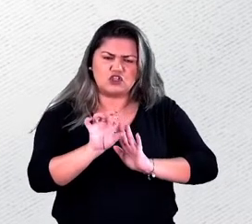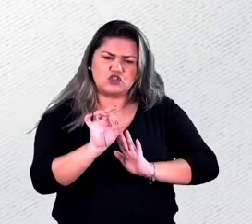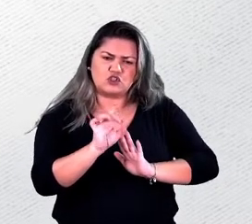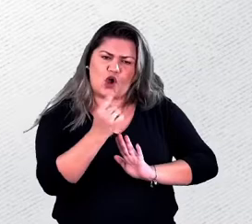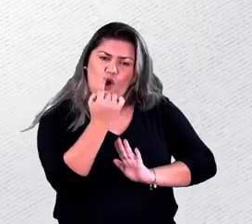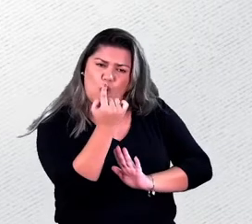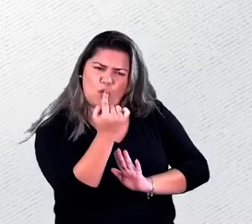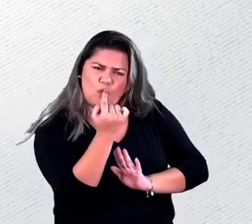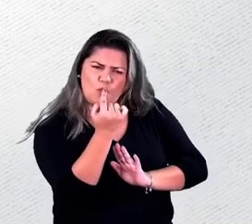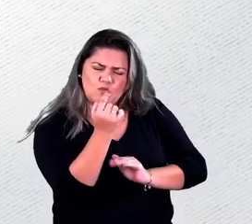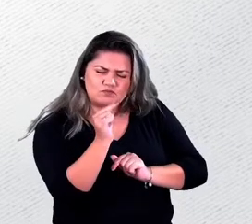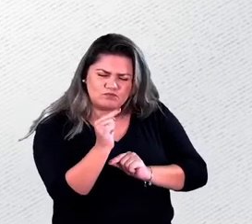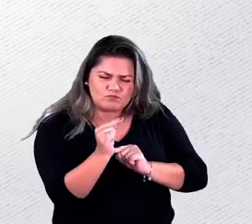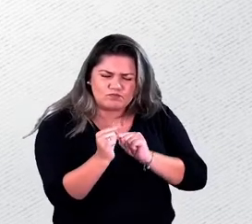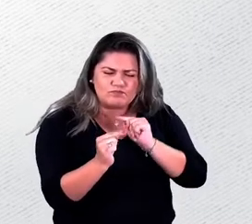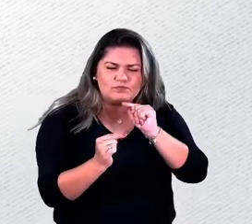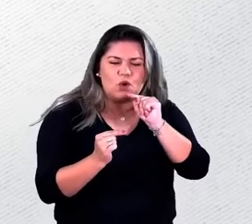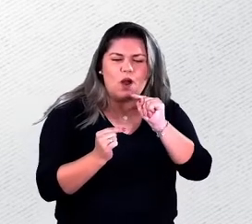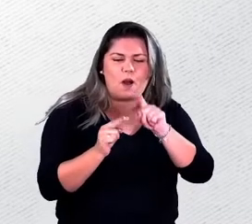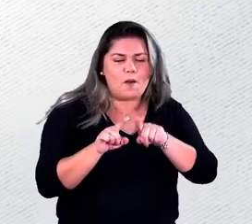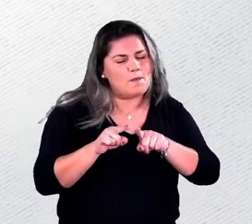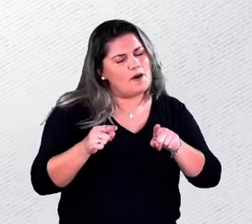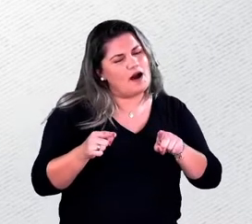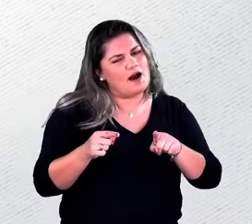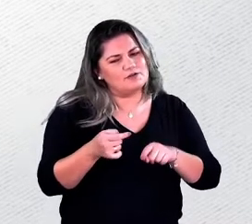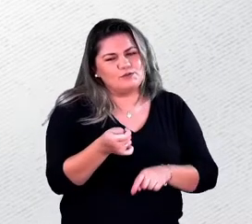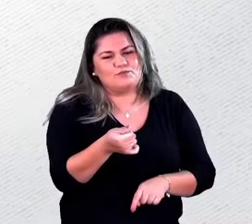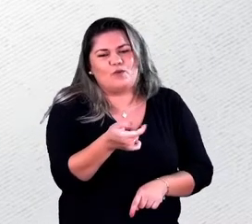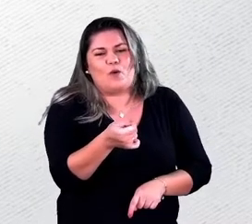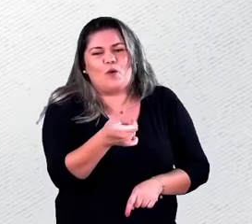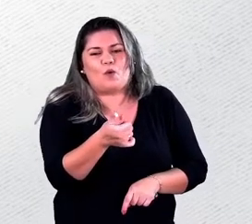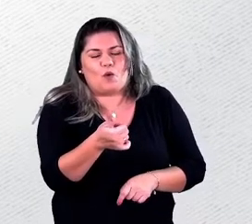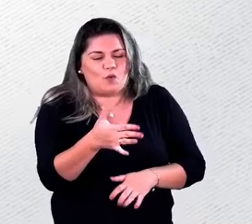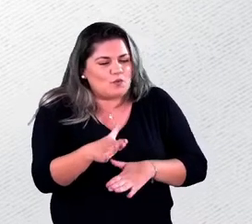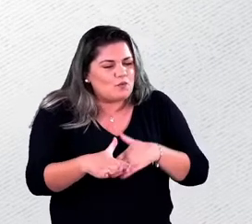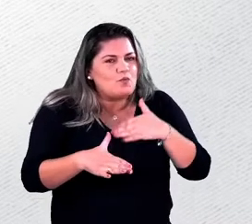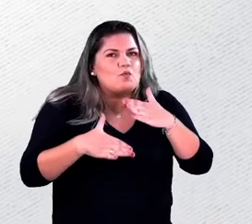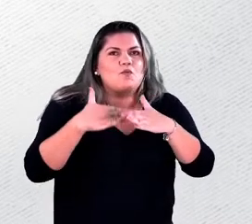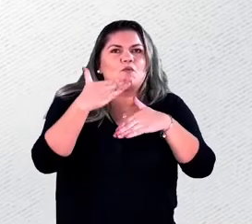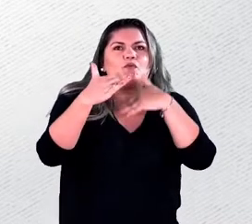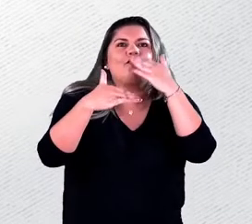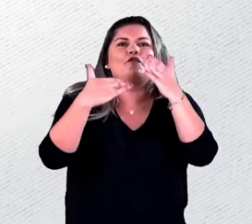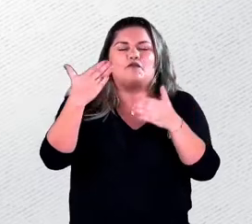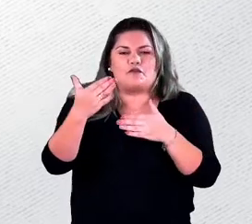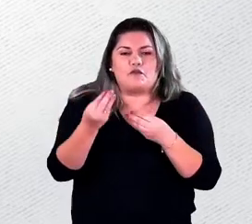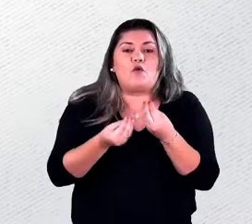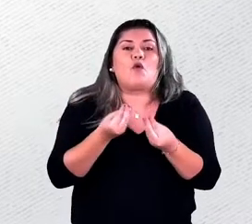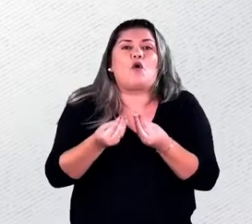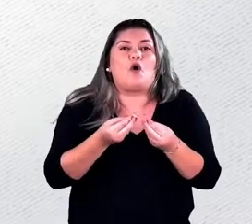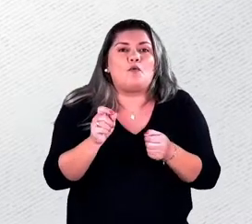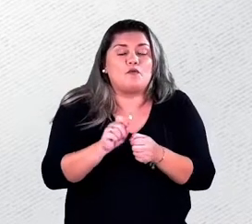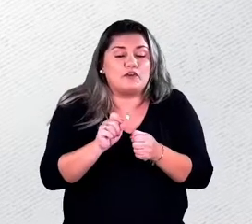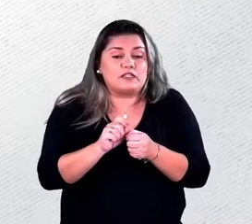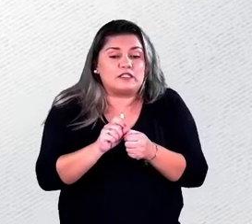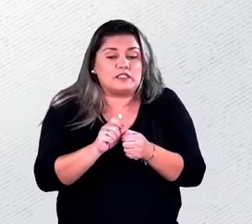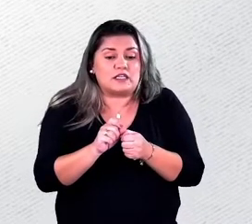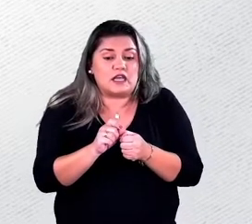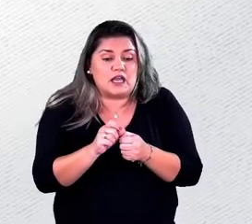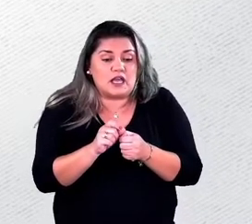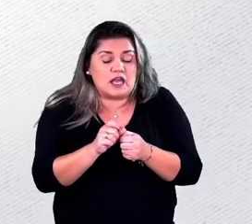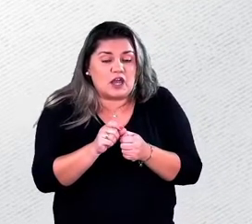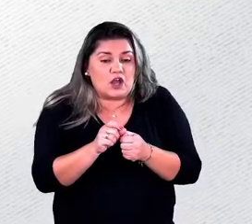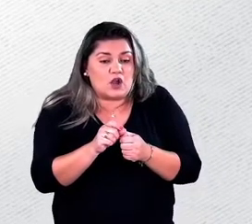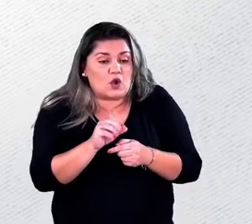necessário mas ainda é pouco nessa caminhada evolutiva do tratamento da crise da empresa é claro que nós